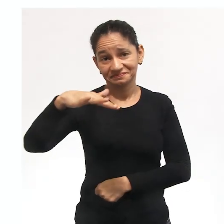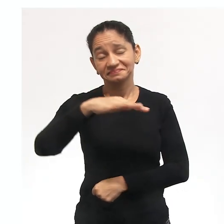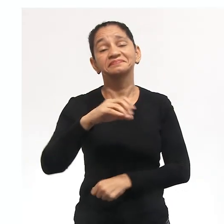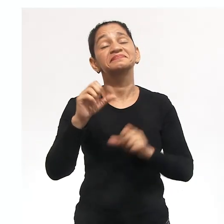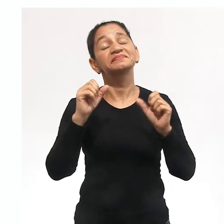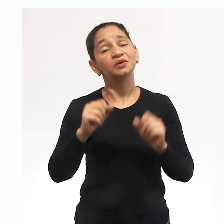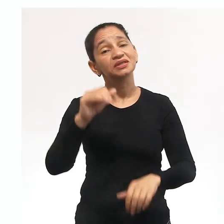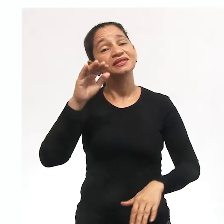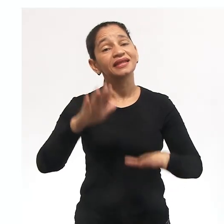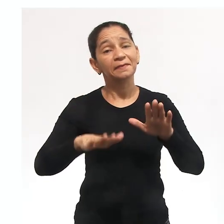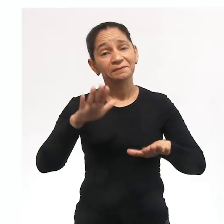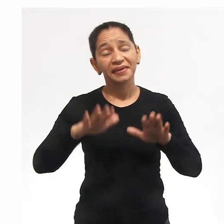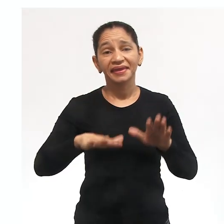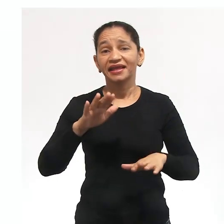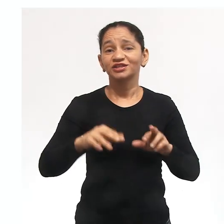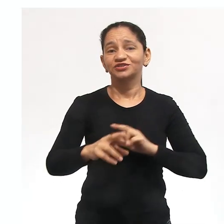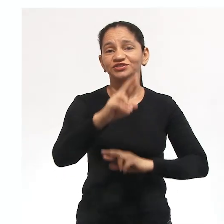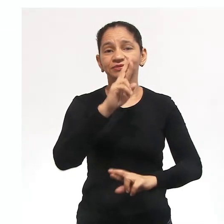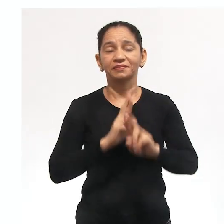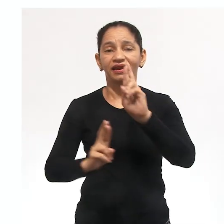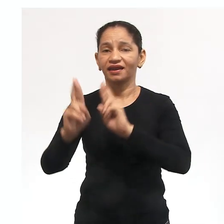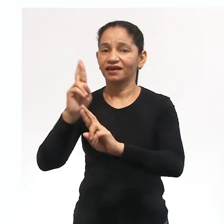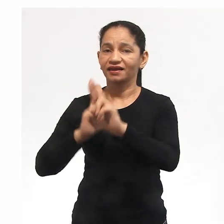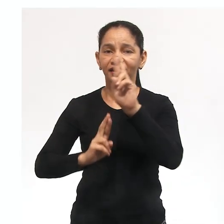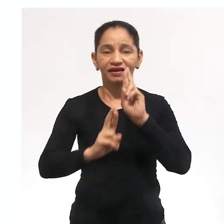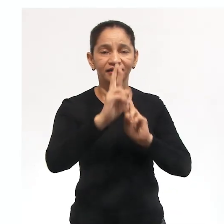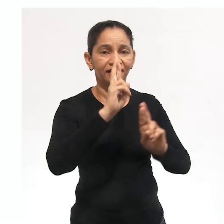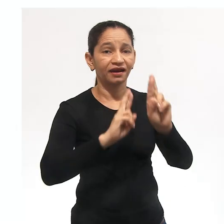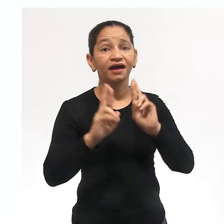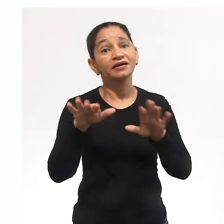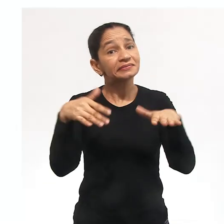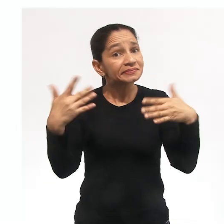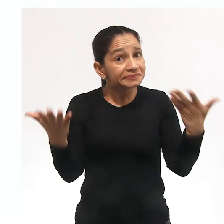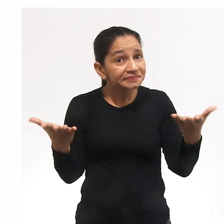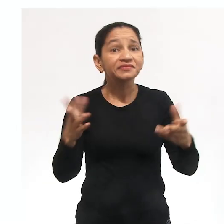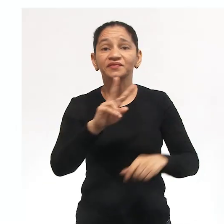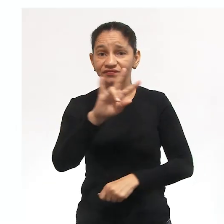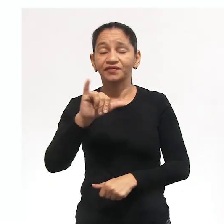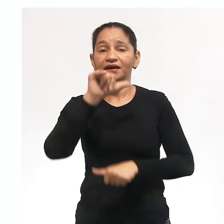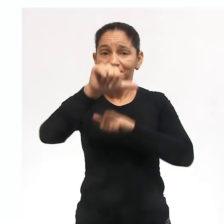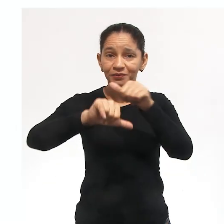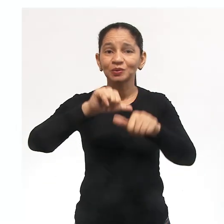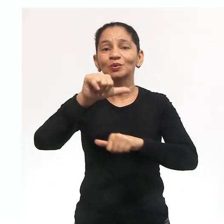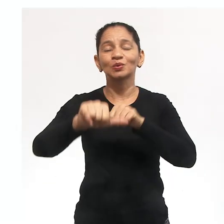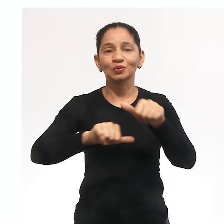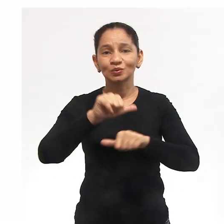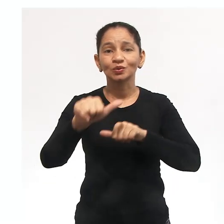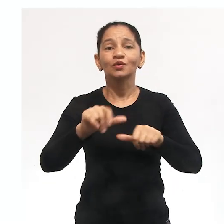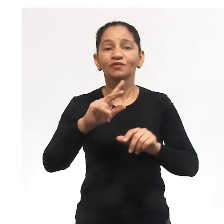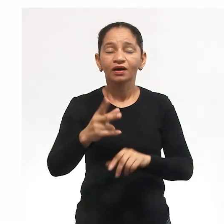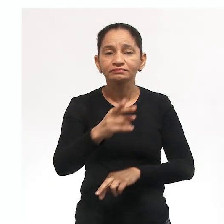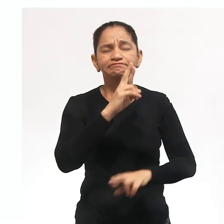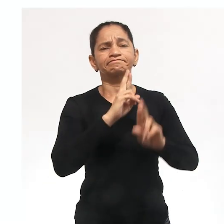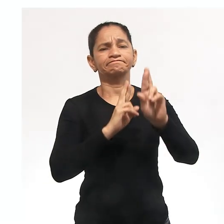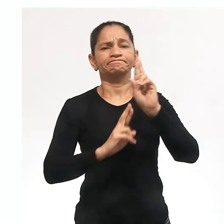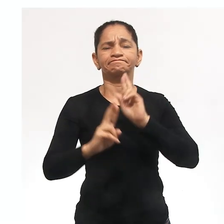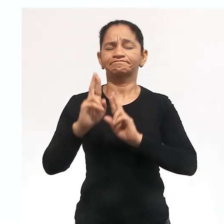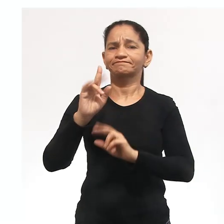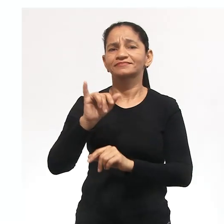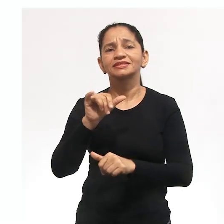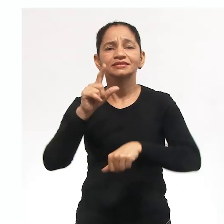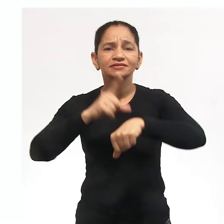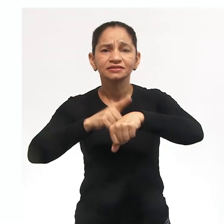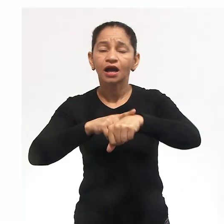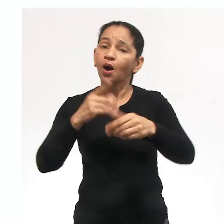social. Dependendo do resultado das evidências a partir das evidências apresentadas, vai-se obter